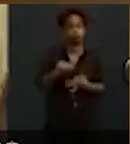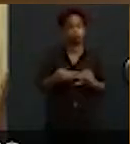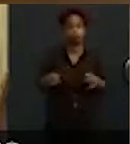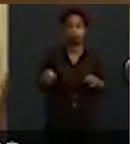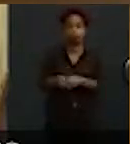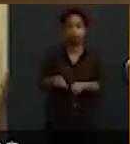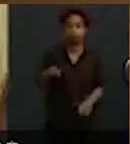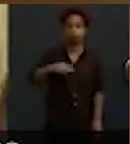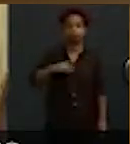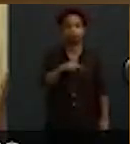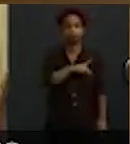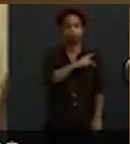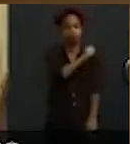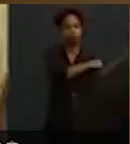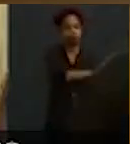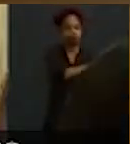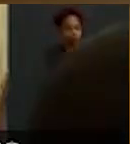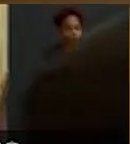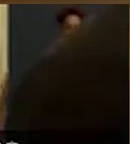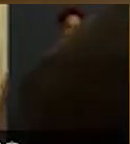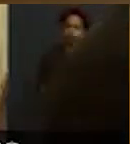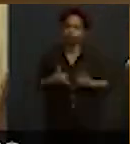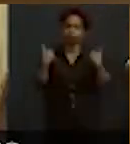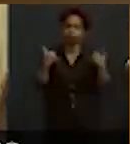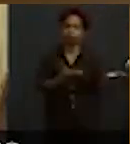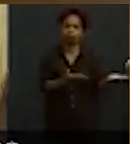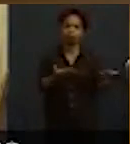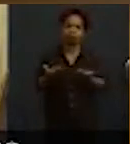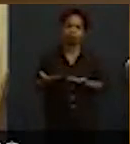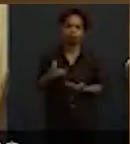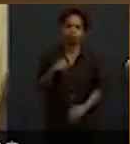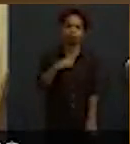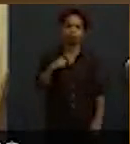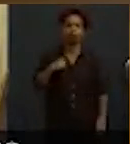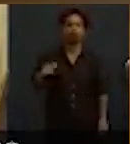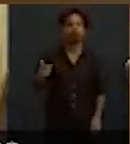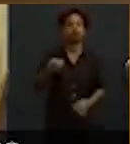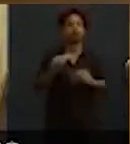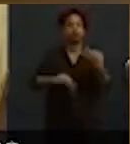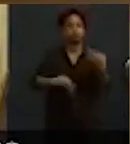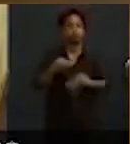Público do Estado do Rio de Janeiro tem a honra de convidar o promotor de justiça